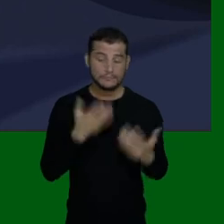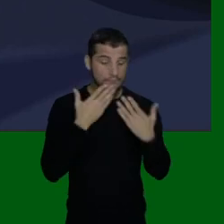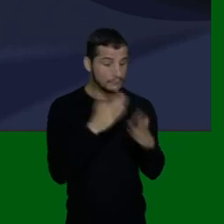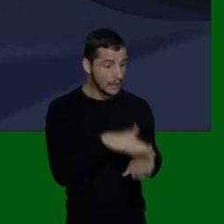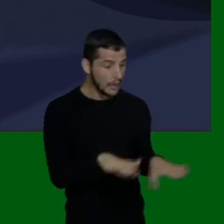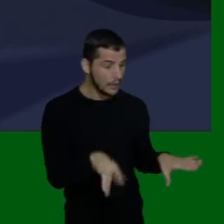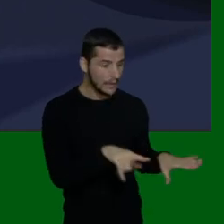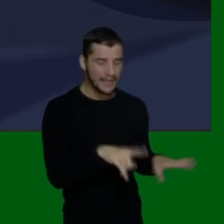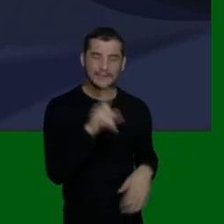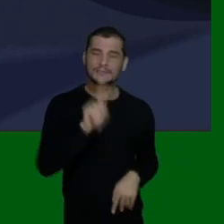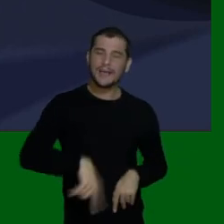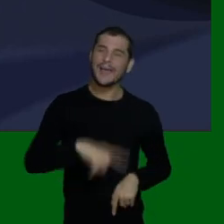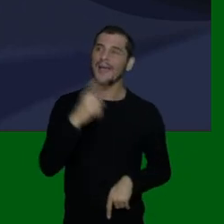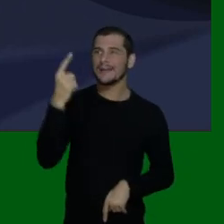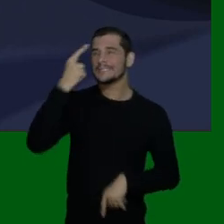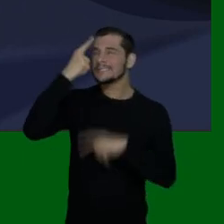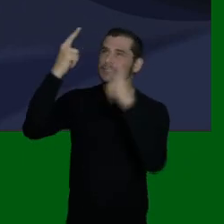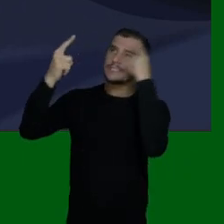adivinham